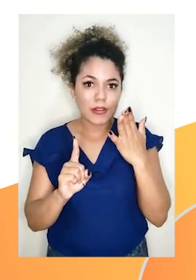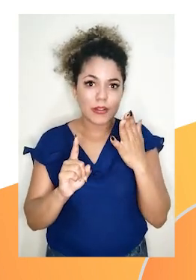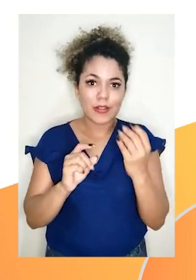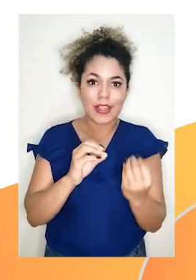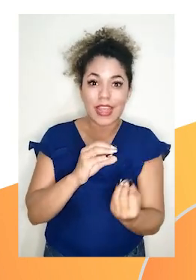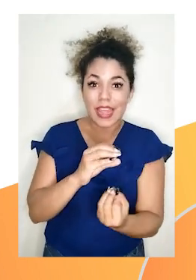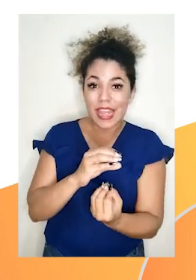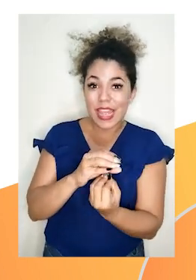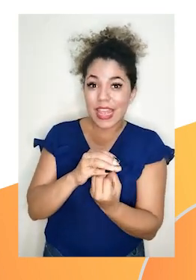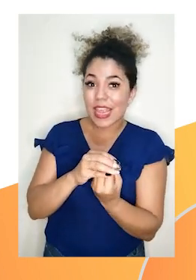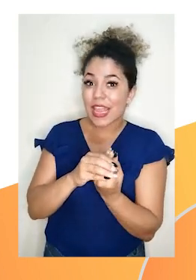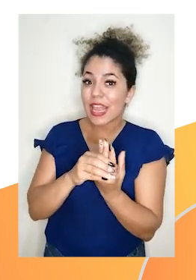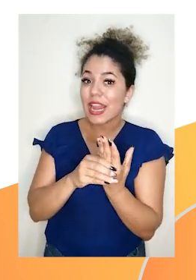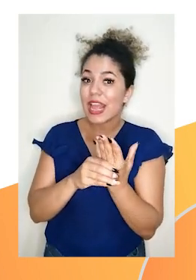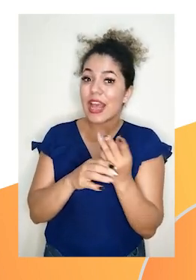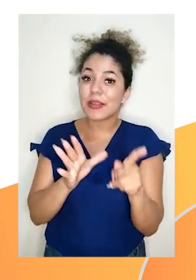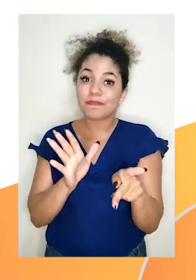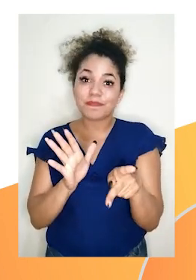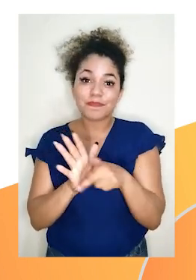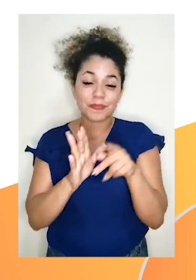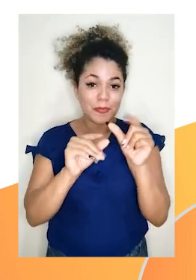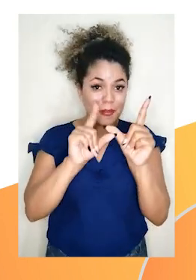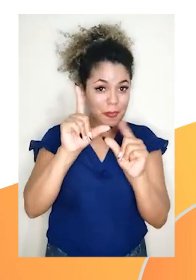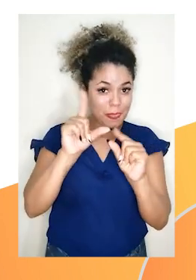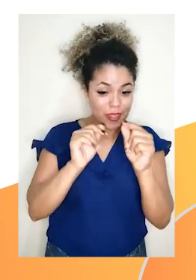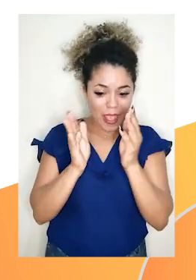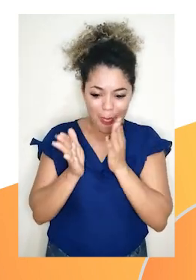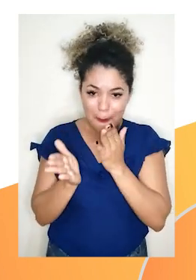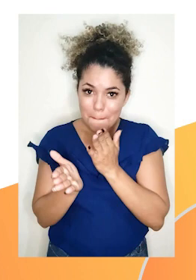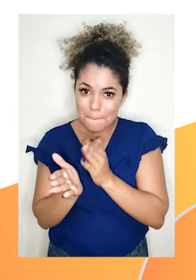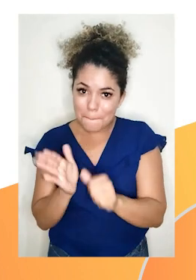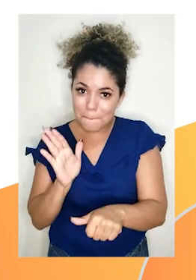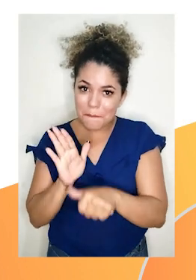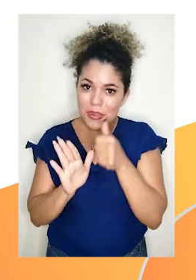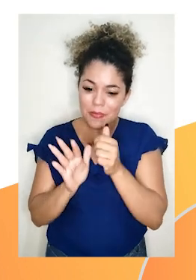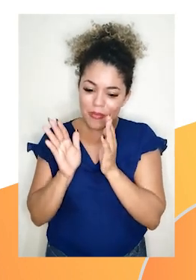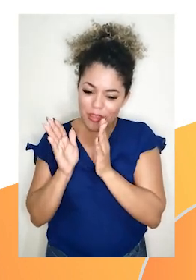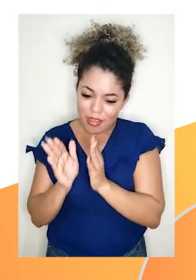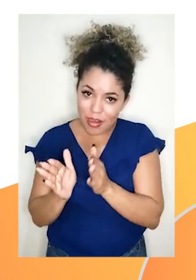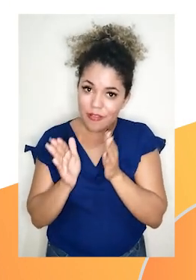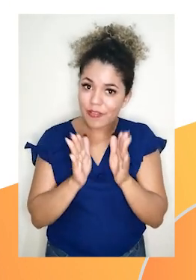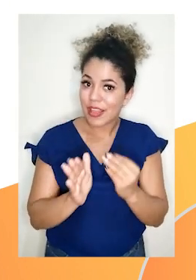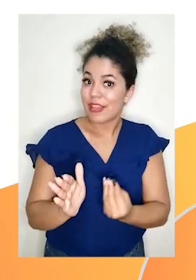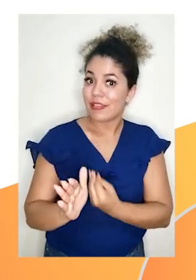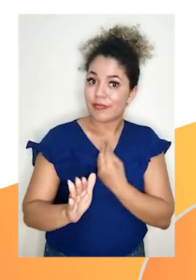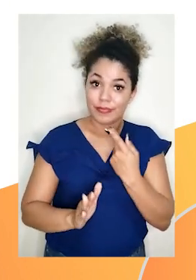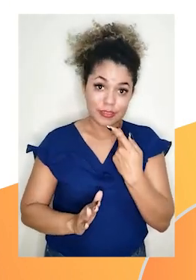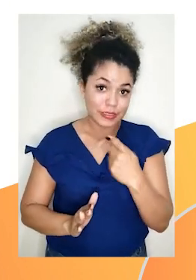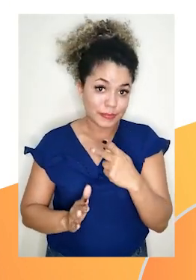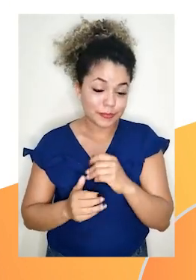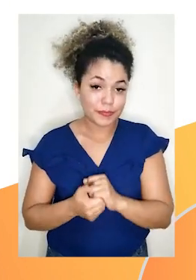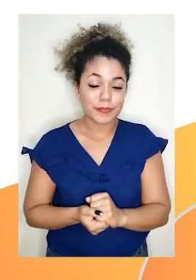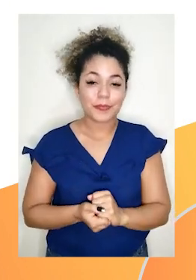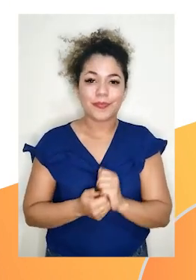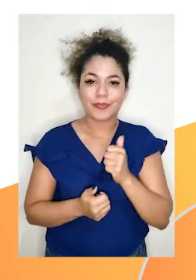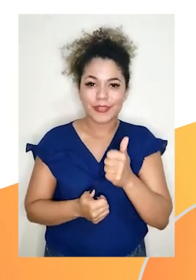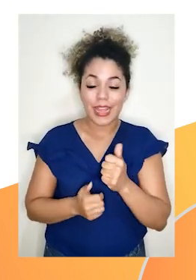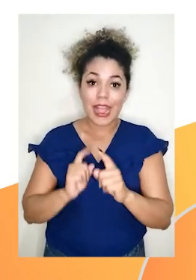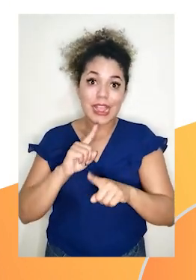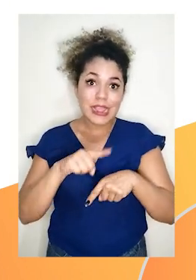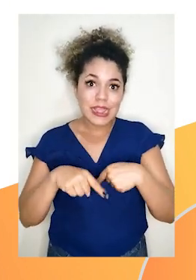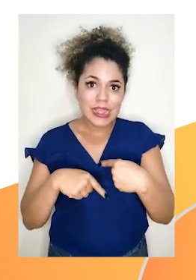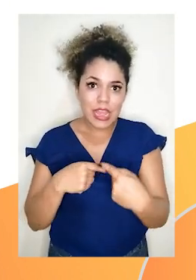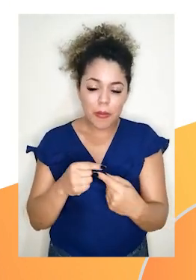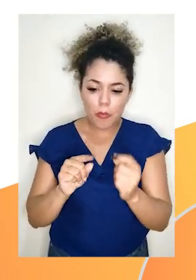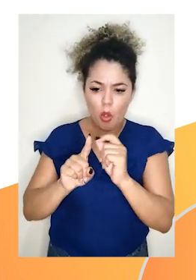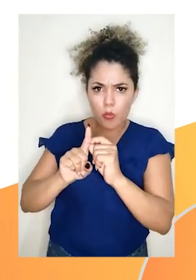da protoestrela, que é a fase inicial da vida útil da estrela. Muito bem. Após atingir